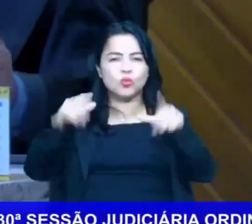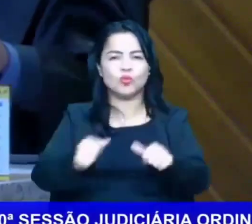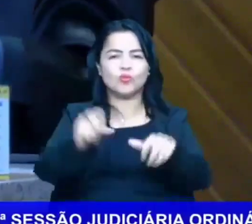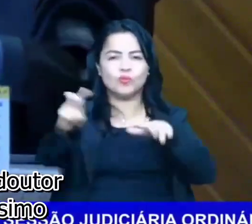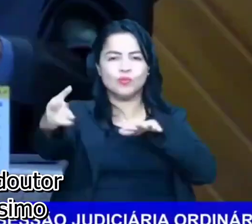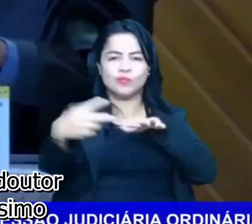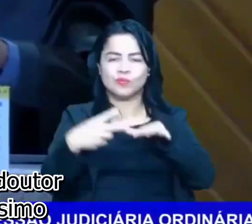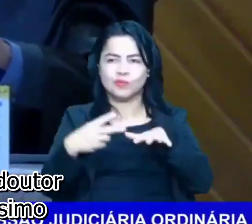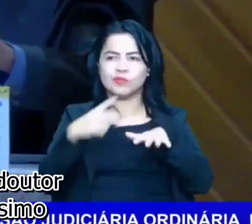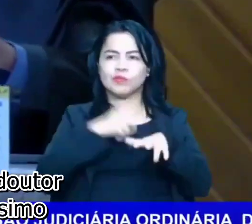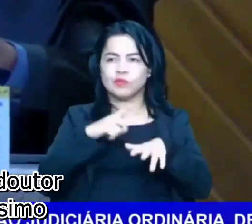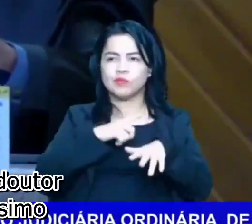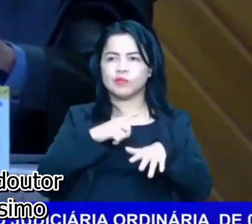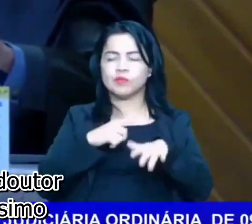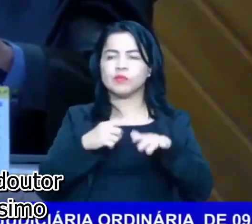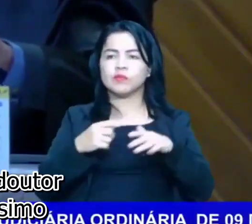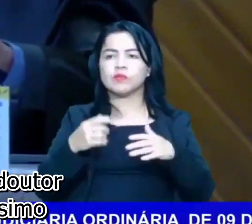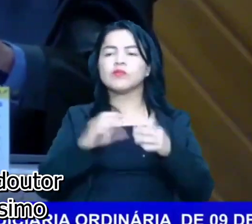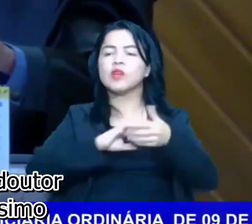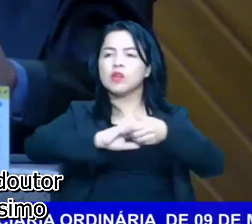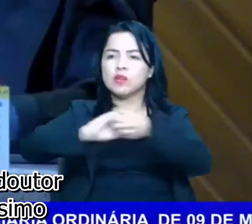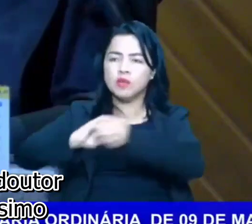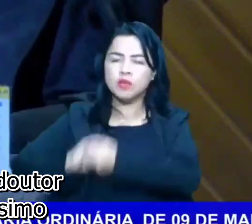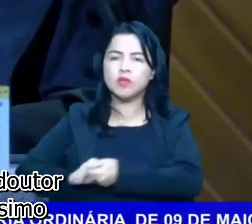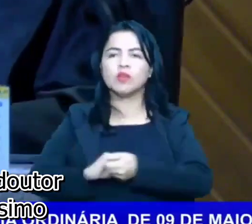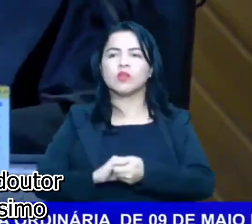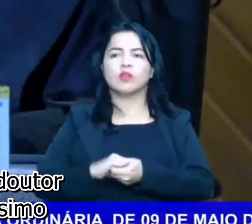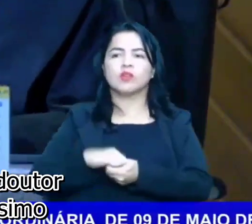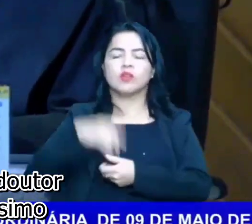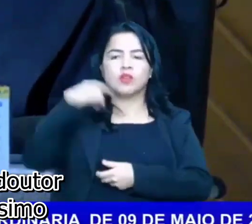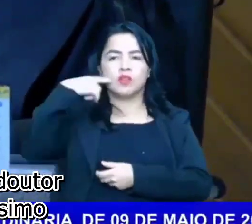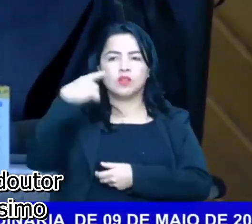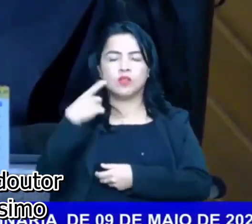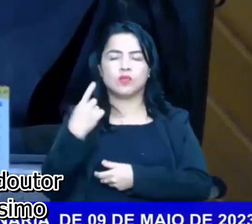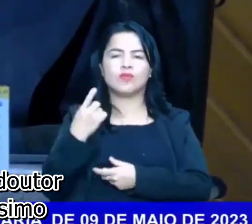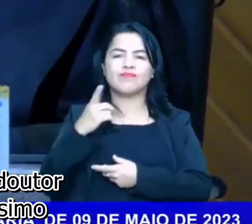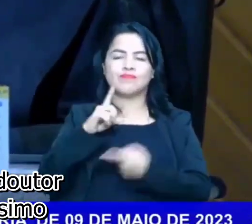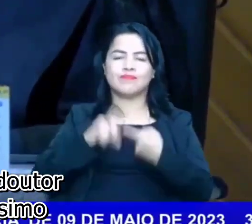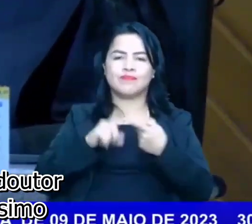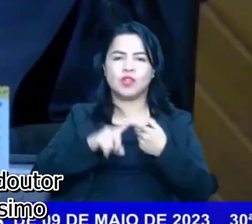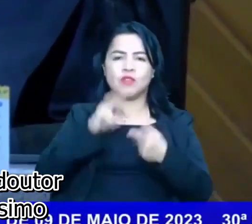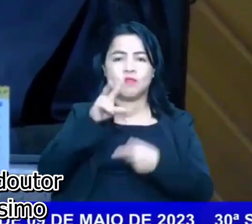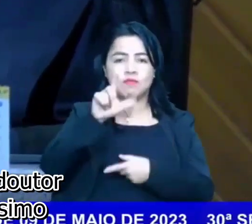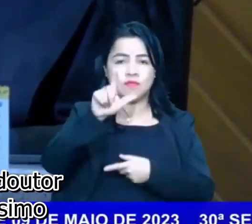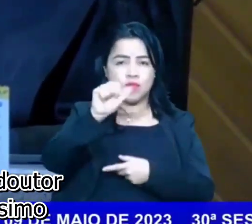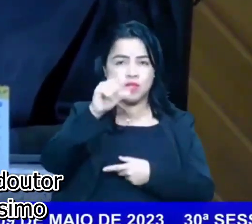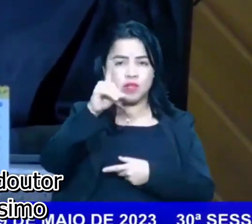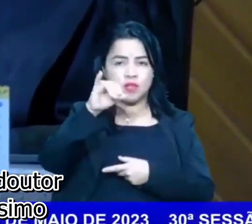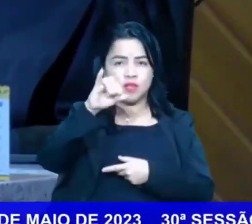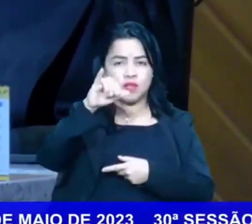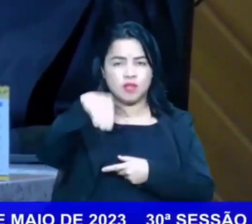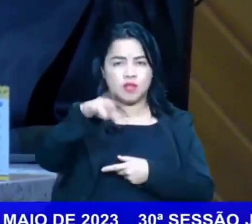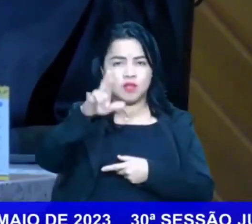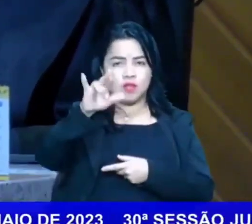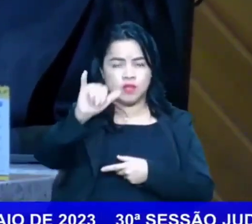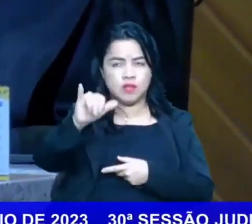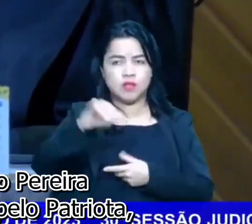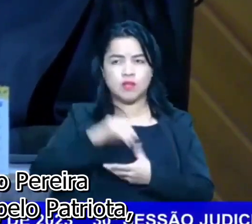assistem. Registro também e saúdo a presença do doutor Vladimir, que se faz presente. Aqui,